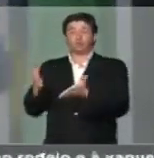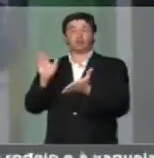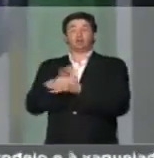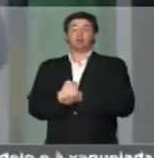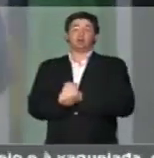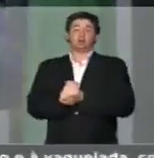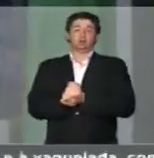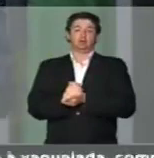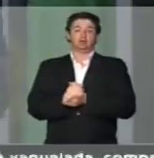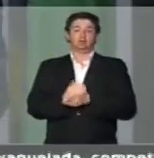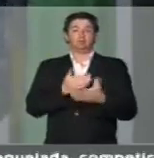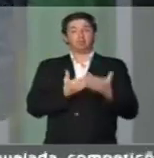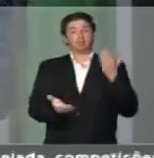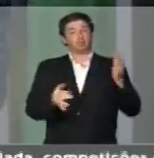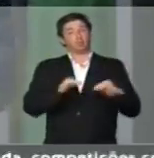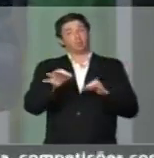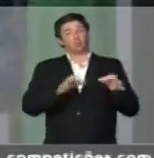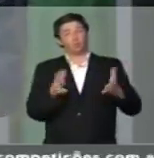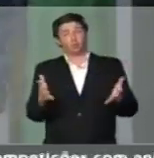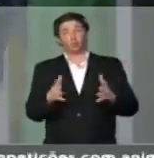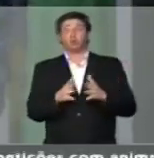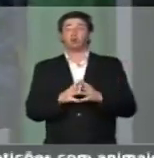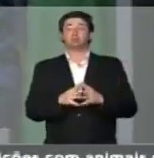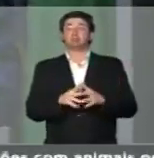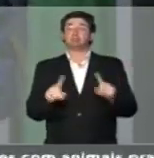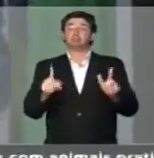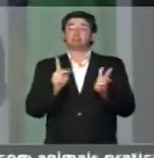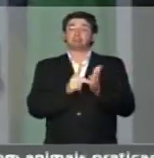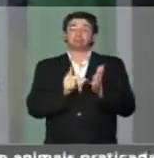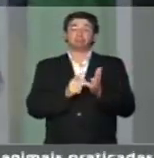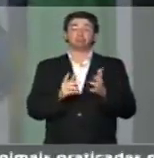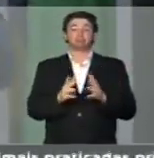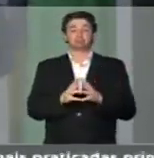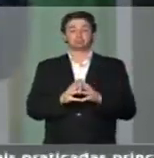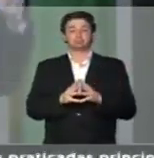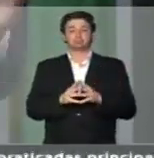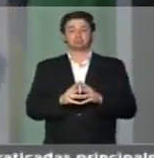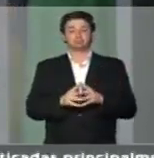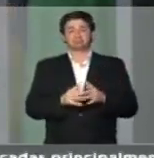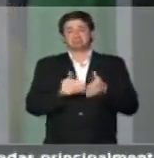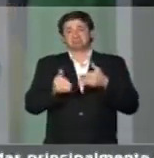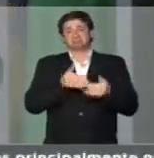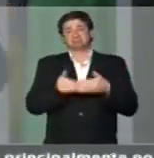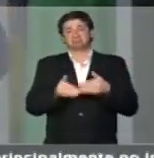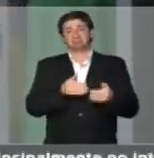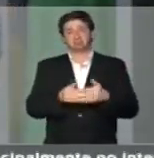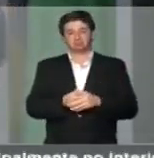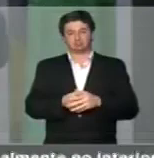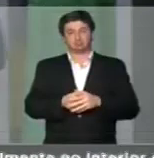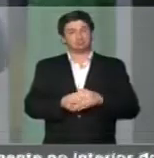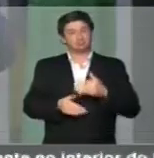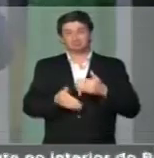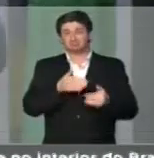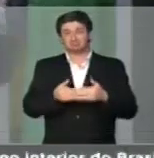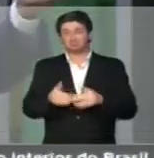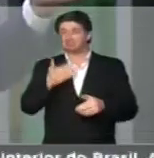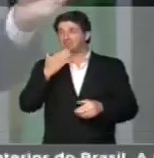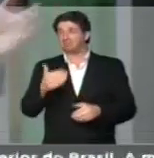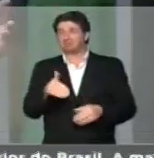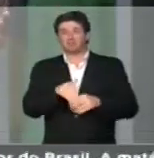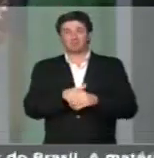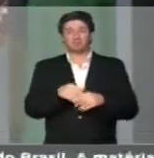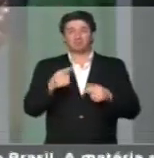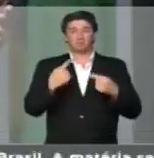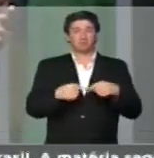que se descontrolou e, na verdade, tanto faz. Tanto faz votar a favor ou